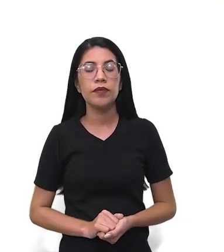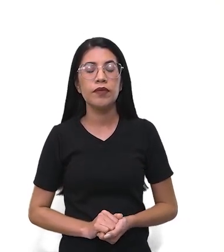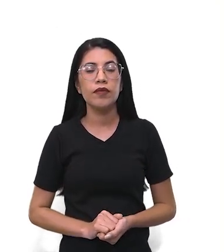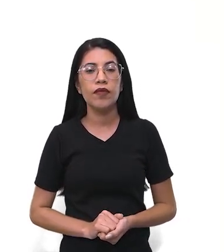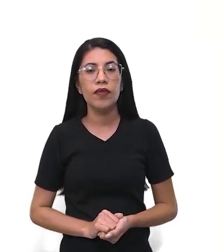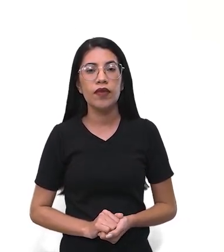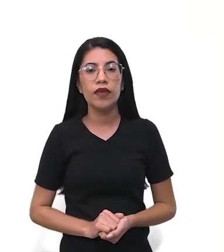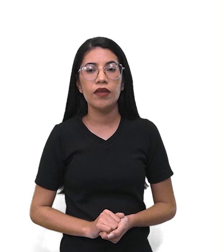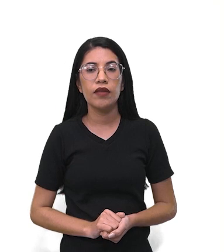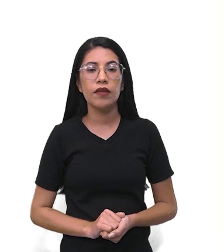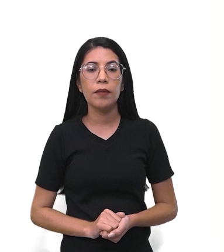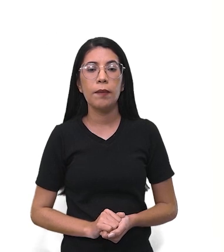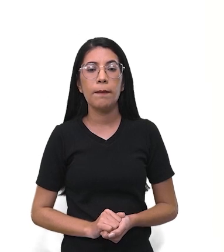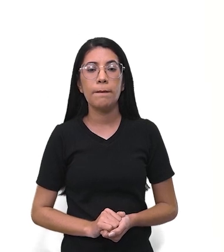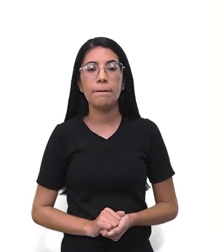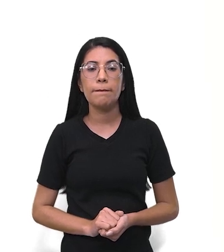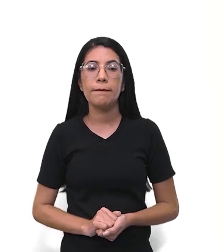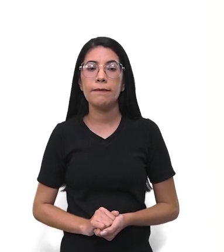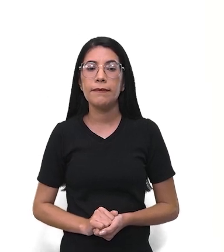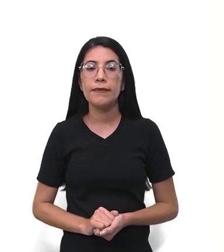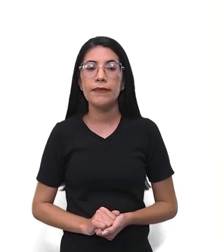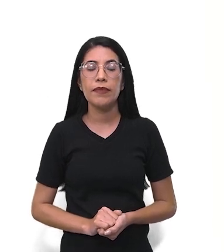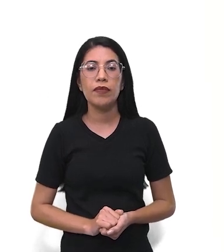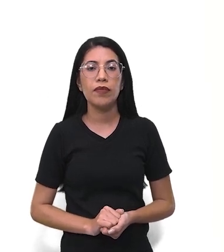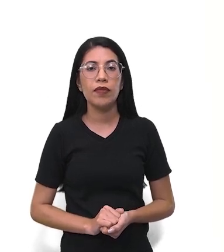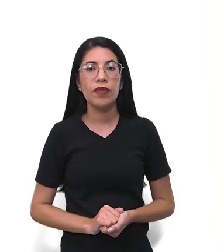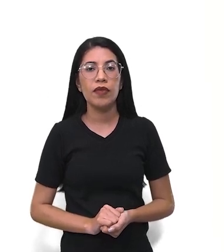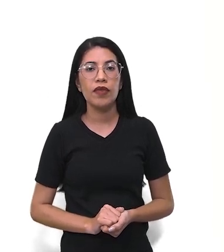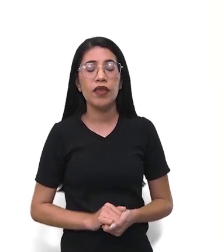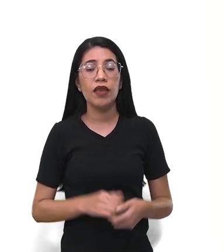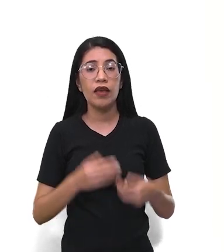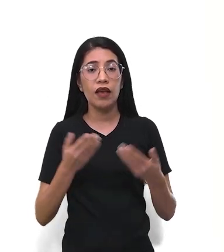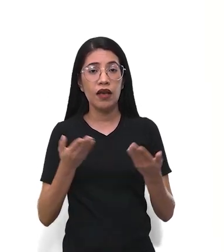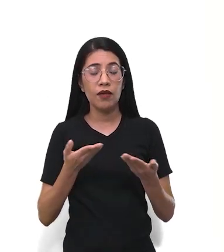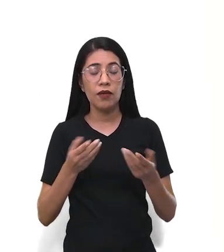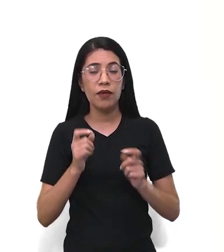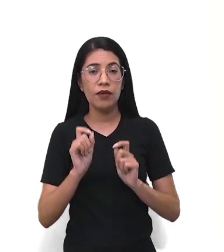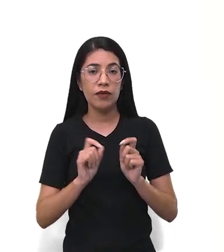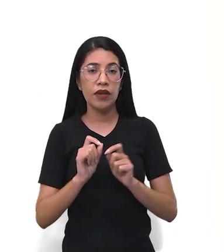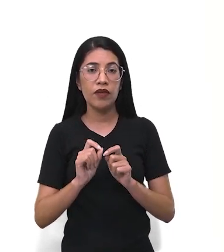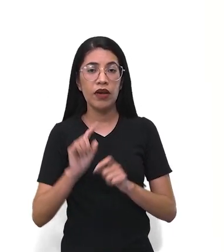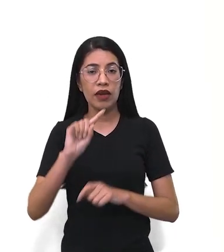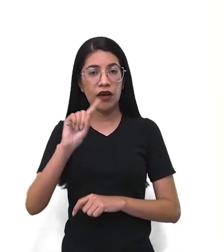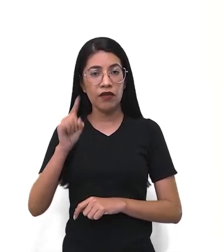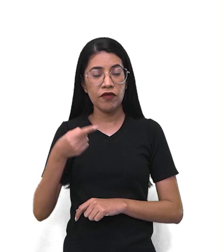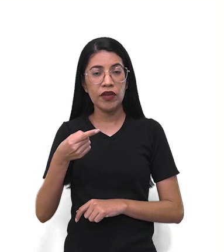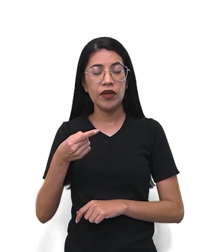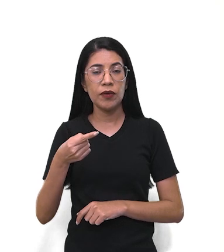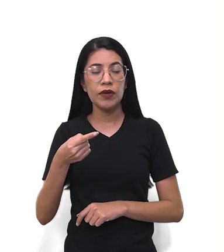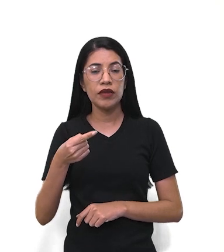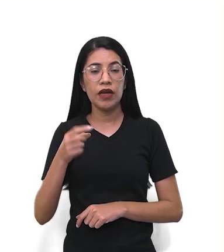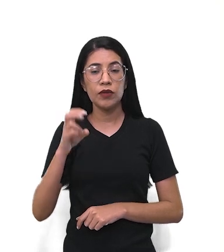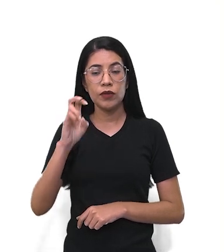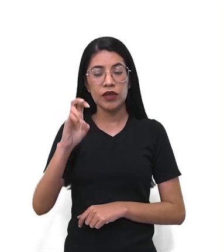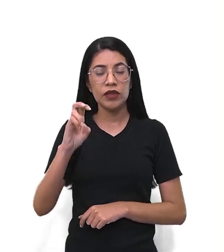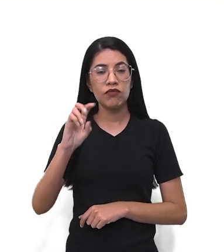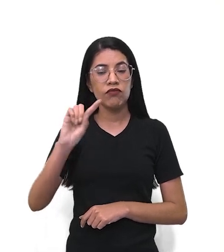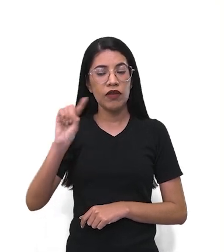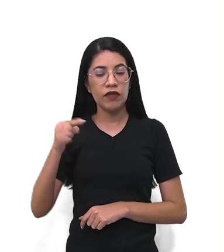E agora? Agora a gente vai deslocar a vírgula que está depois do 5,